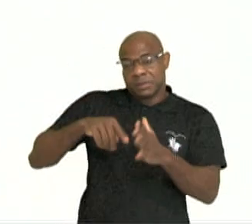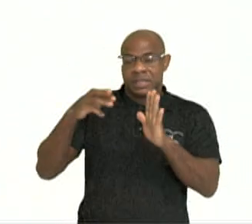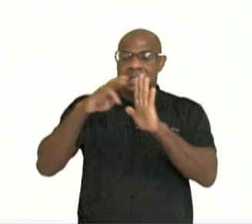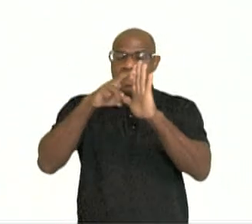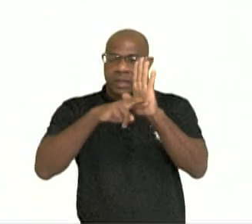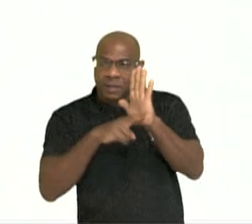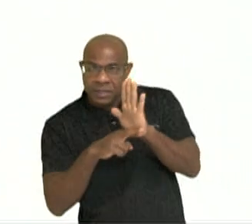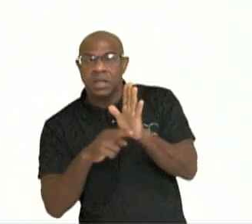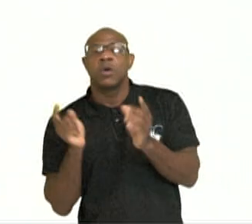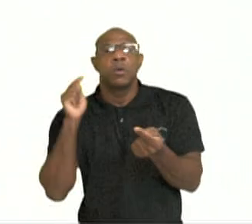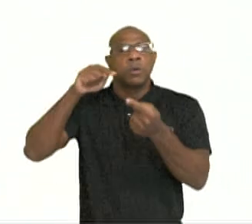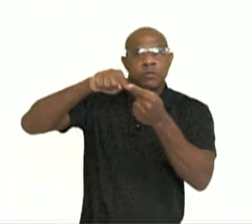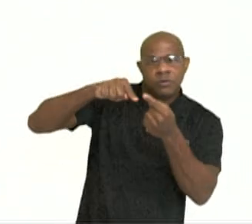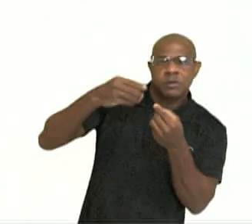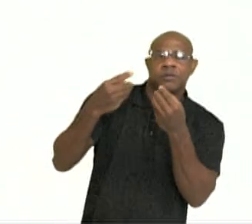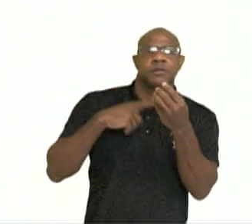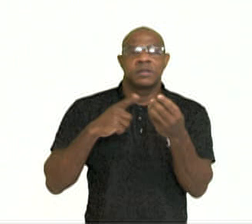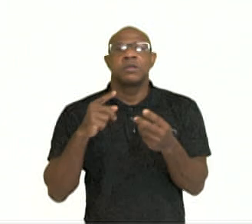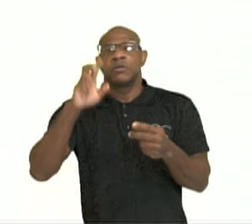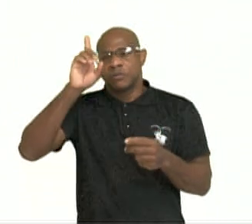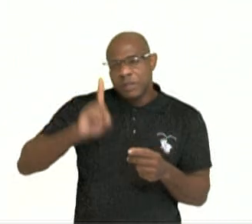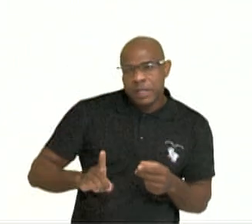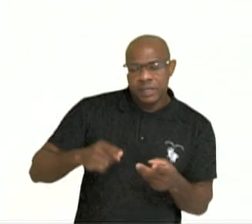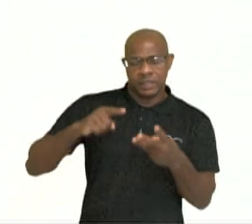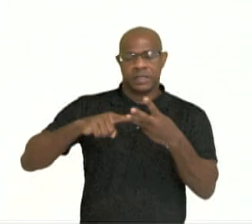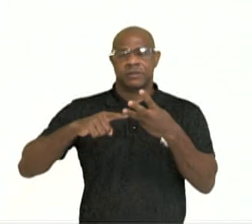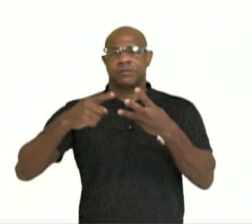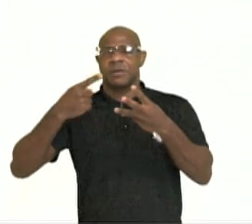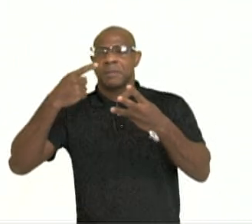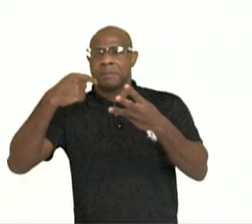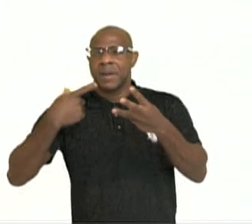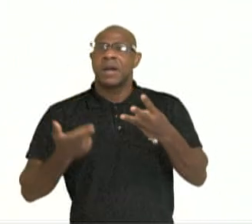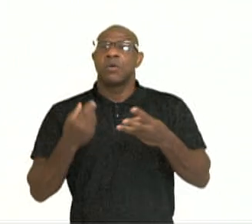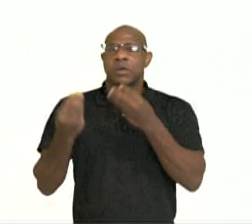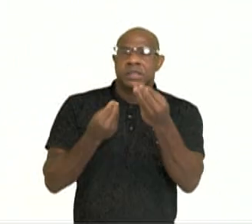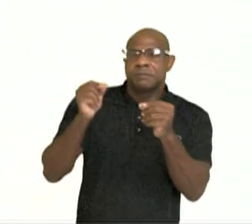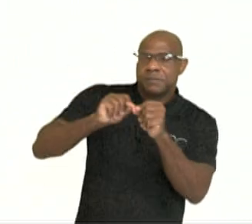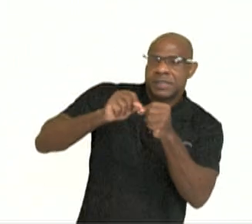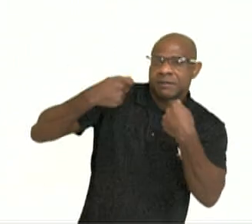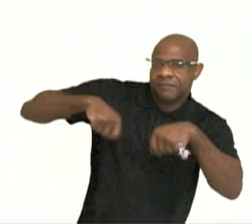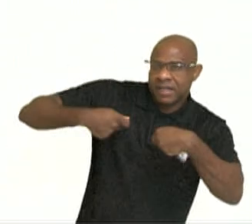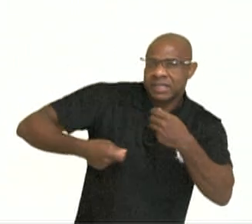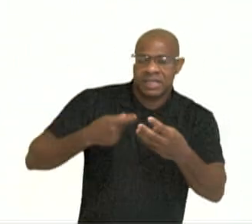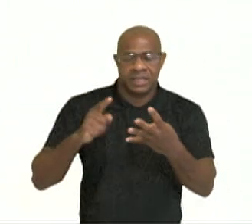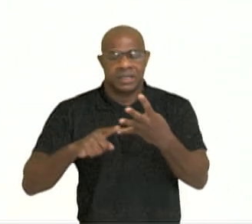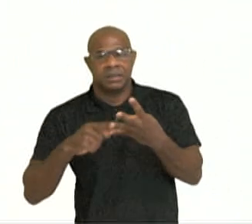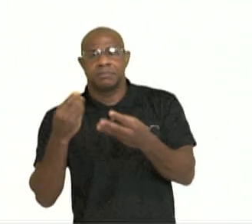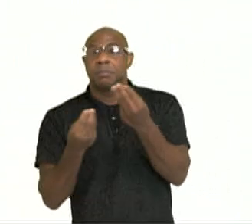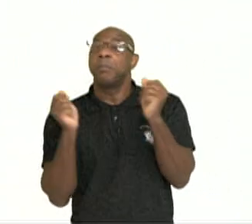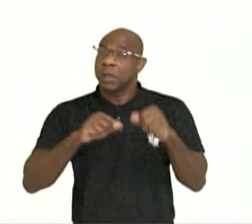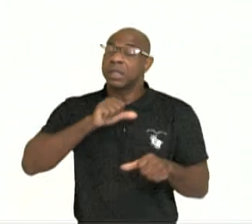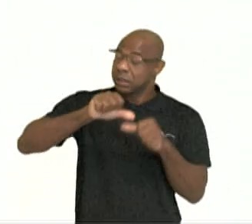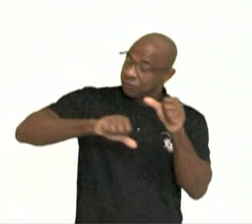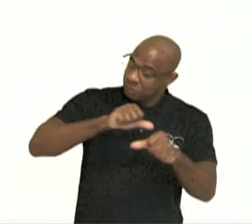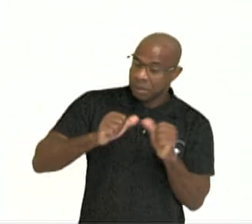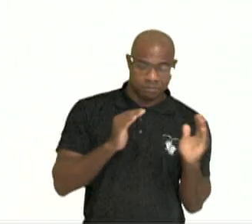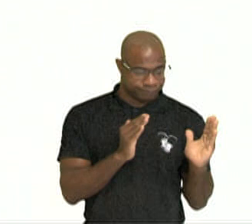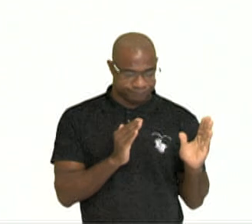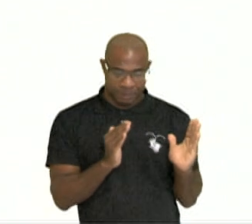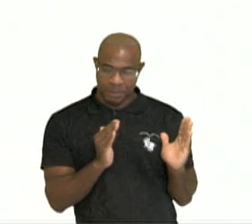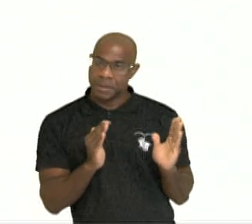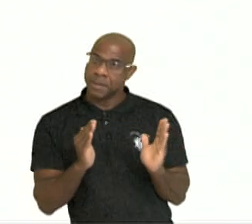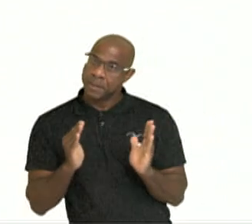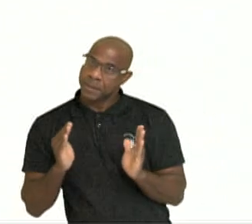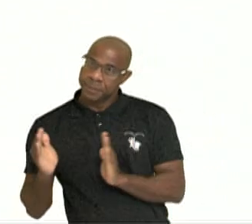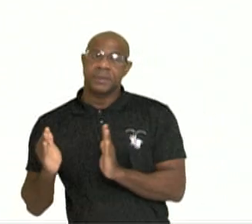regula os objetivos, os direitos, os deveres da nação. Ela pode ser transformada ao longo do